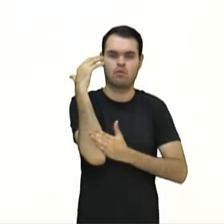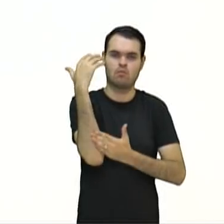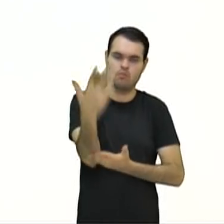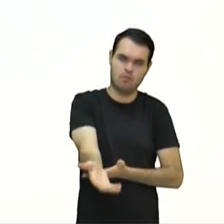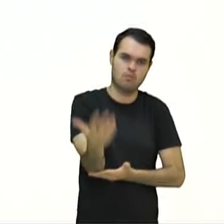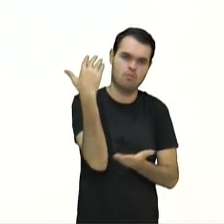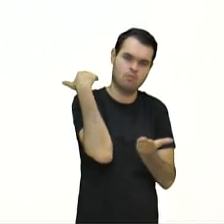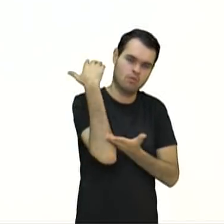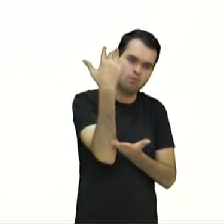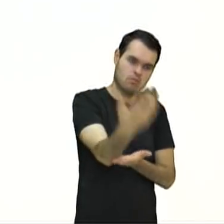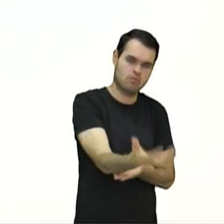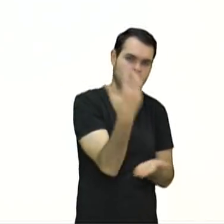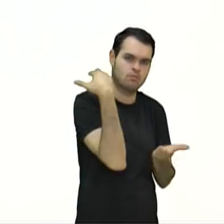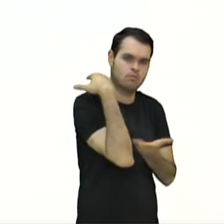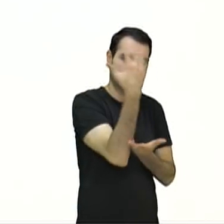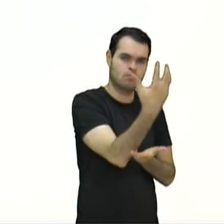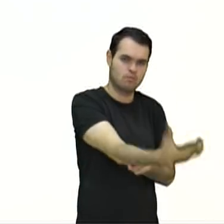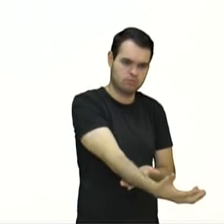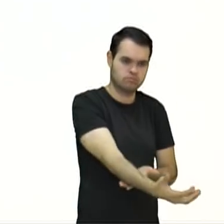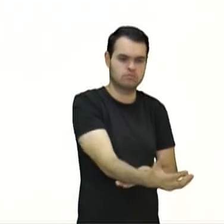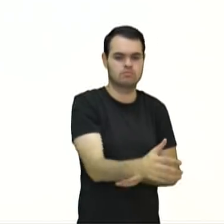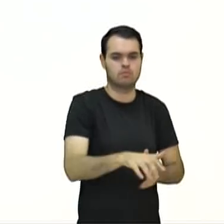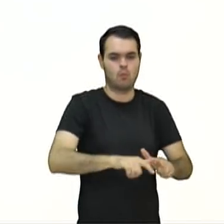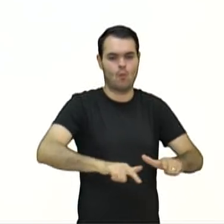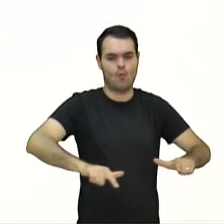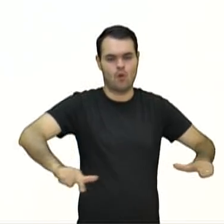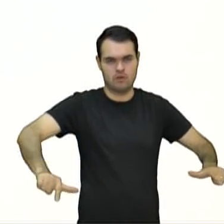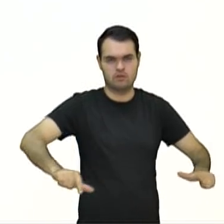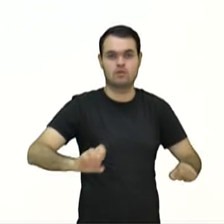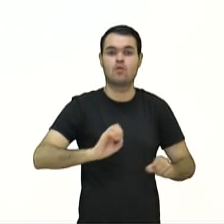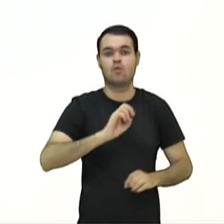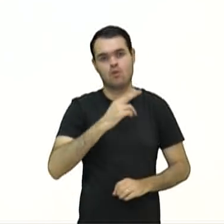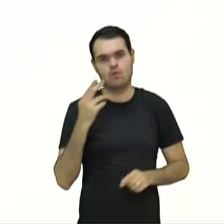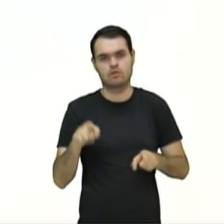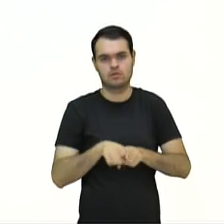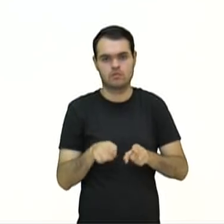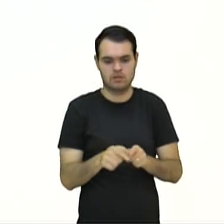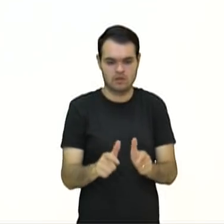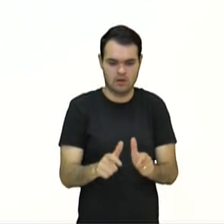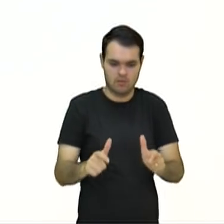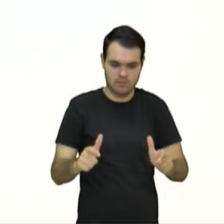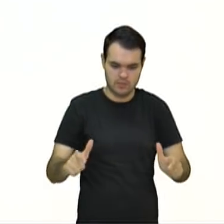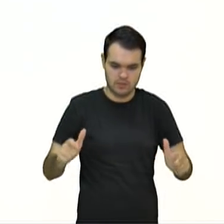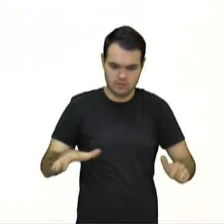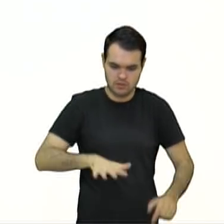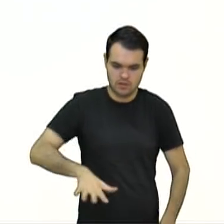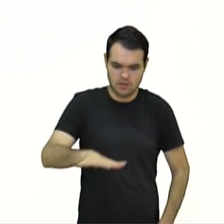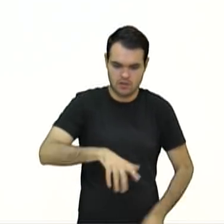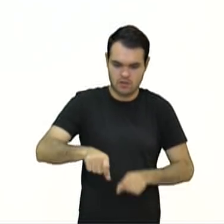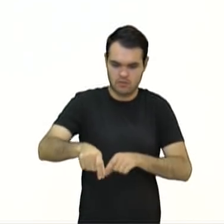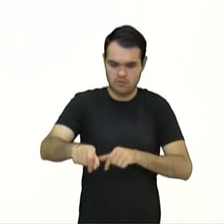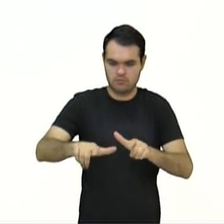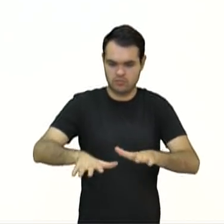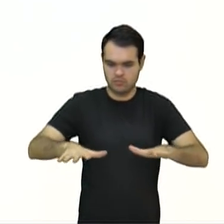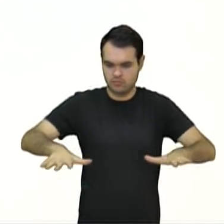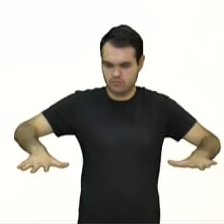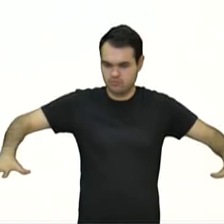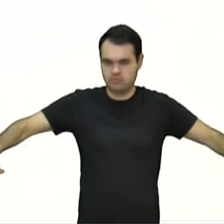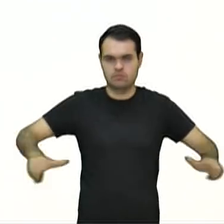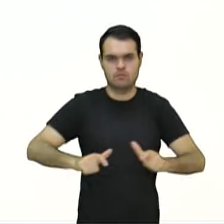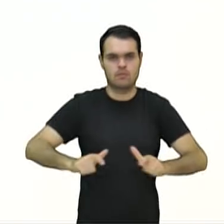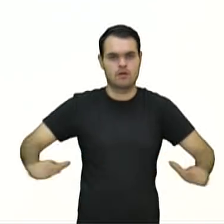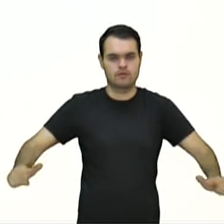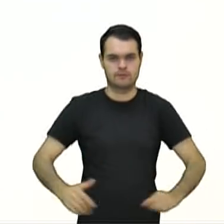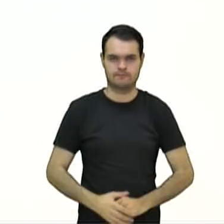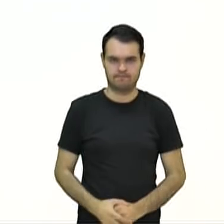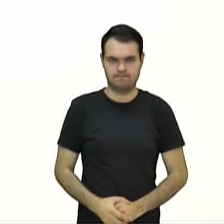o aumento da fronteira agrícola, ou seja, a plantação vai aumentando a sua área de produção cada vez mais.